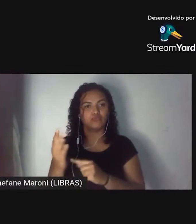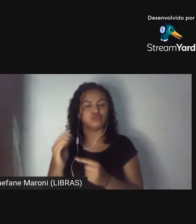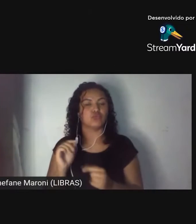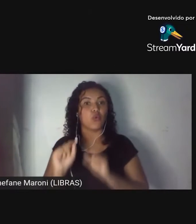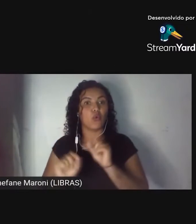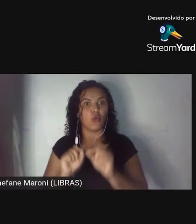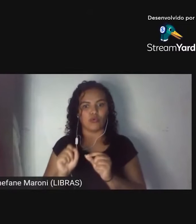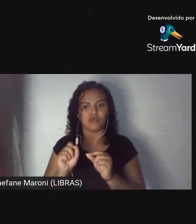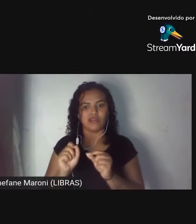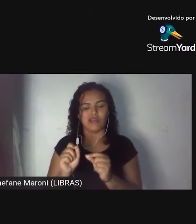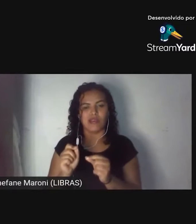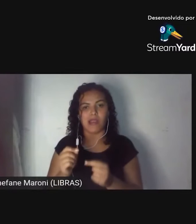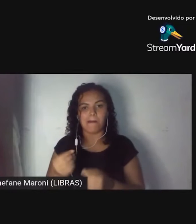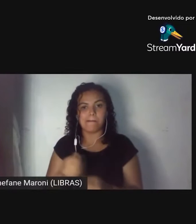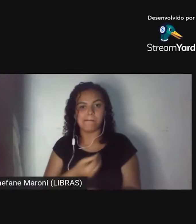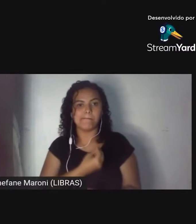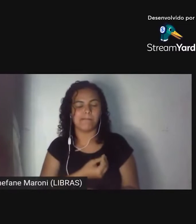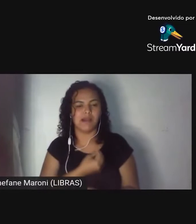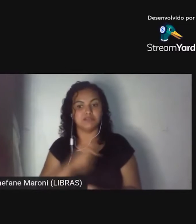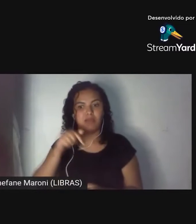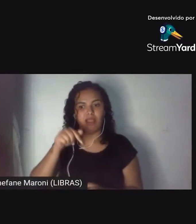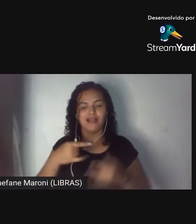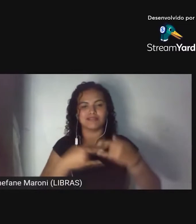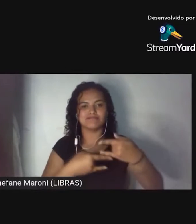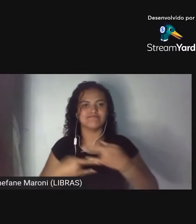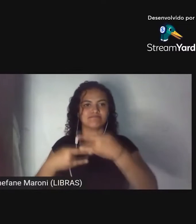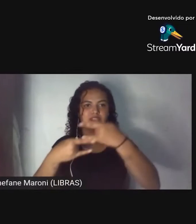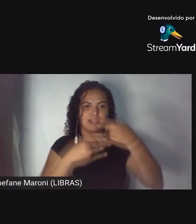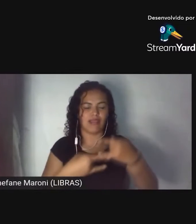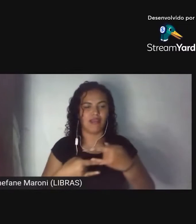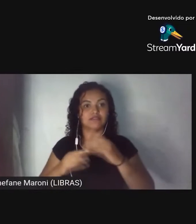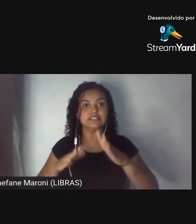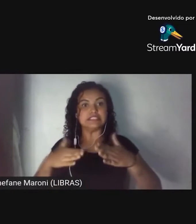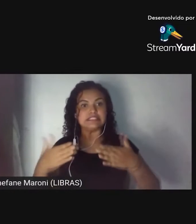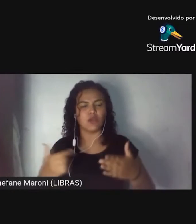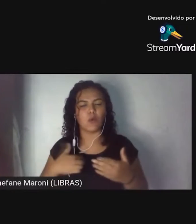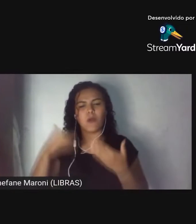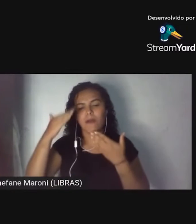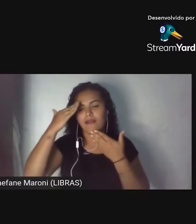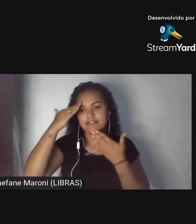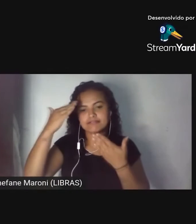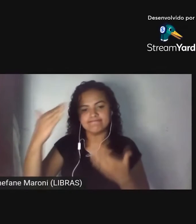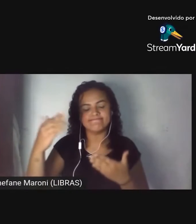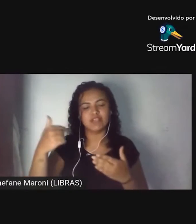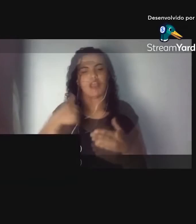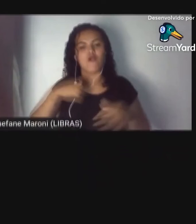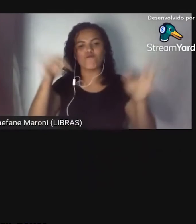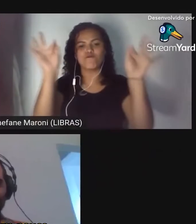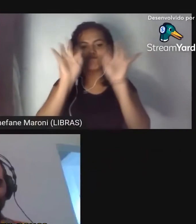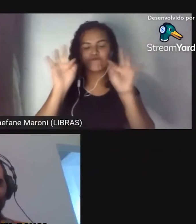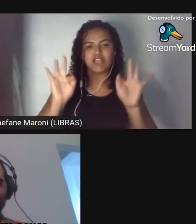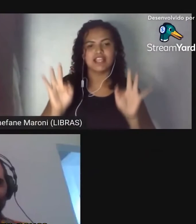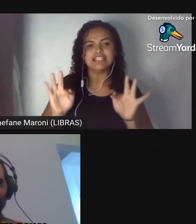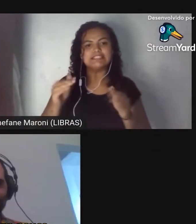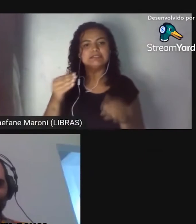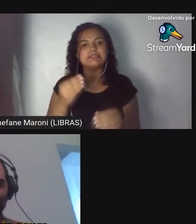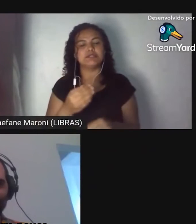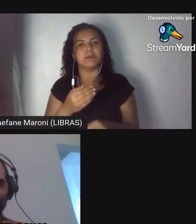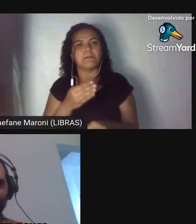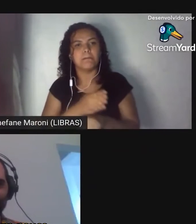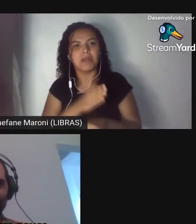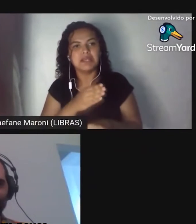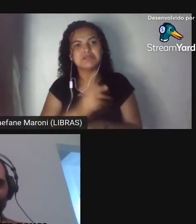live. E é isso. Estou muito feliz de estar aqui. Tomara que eu possa contribuir com as questões, porque eu